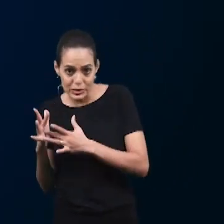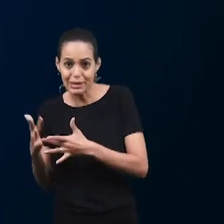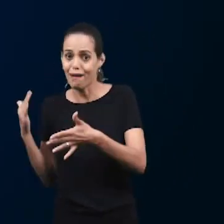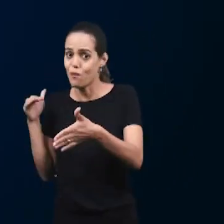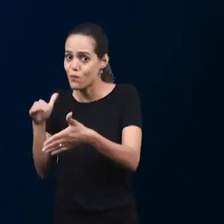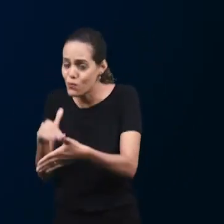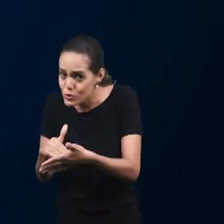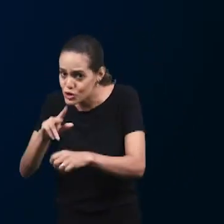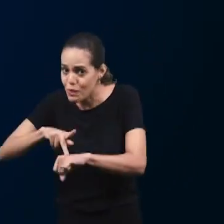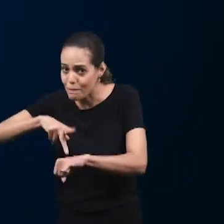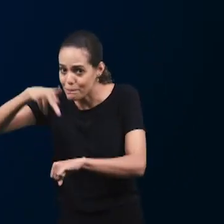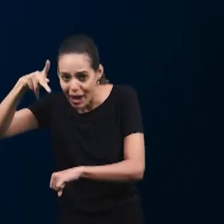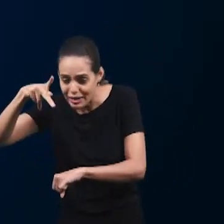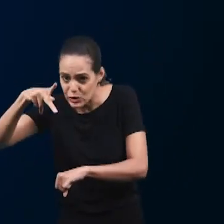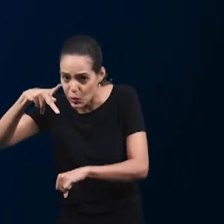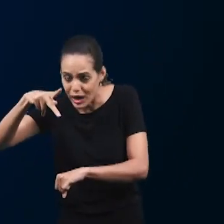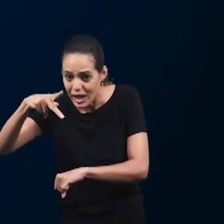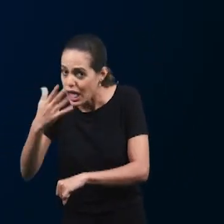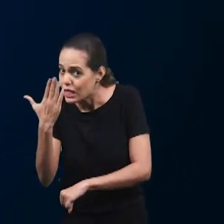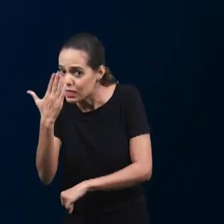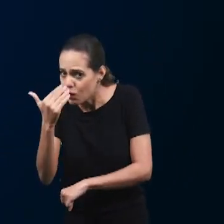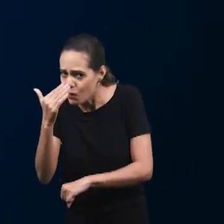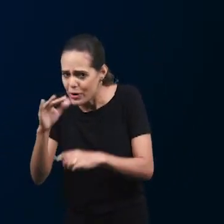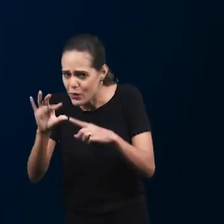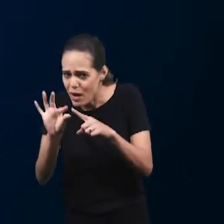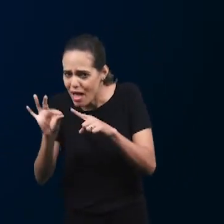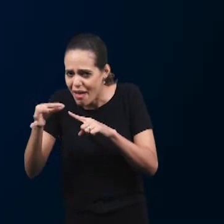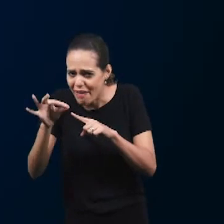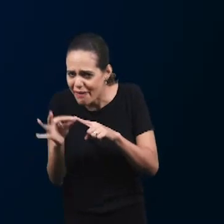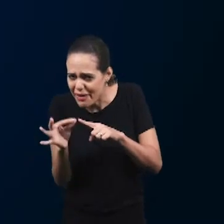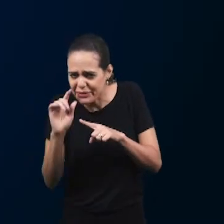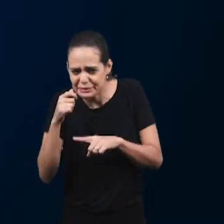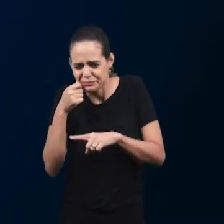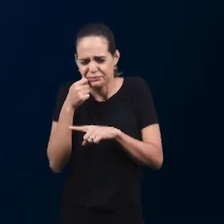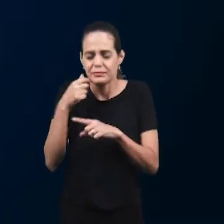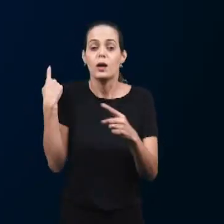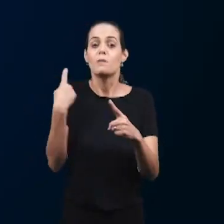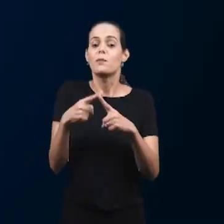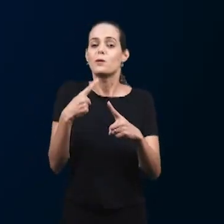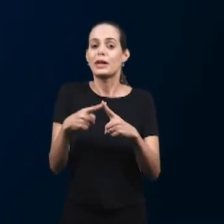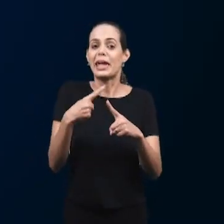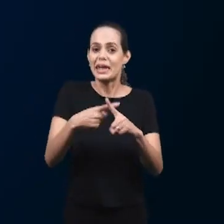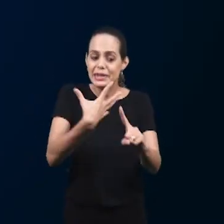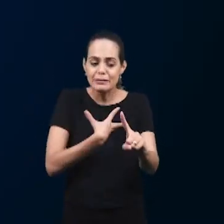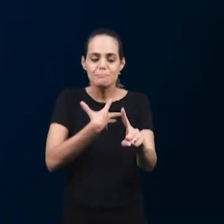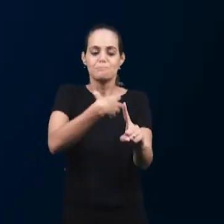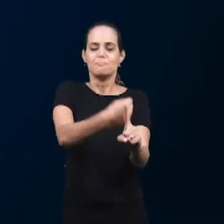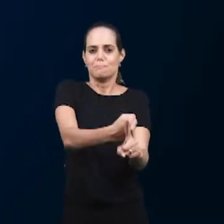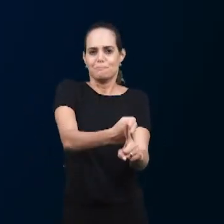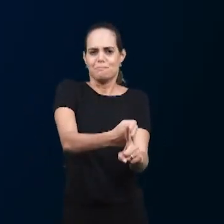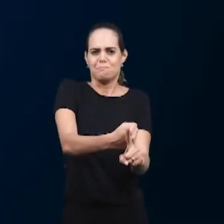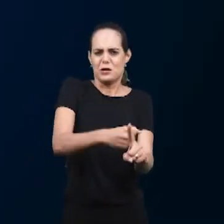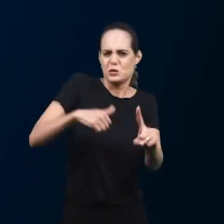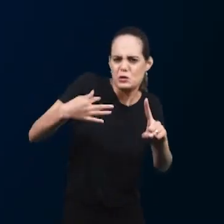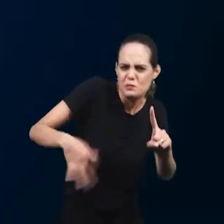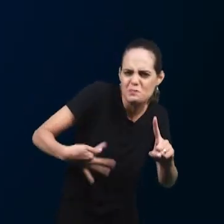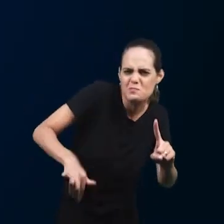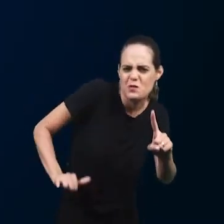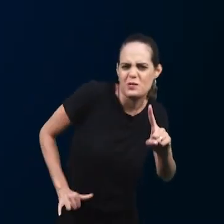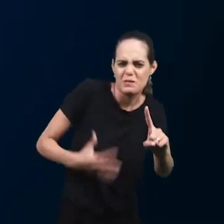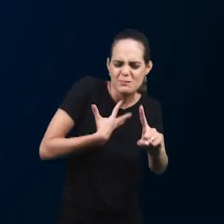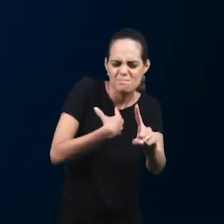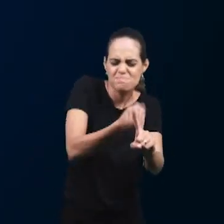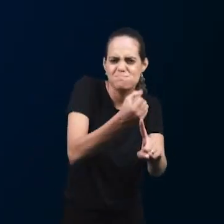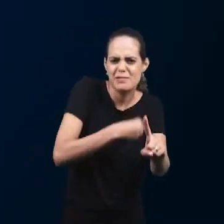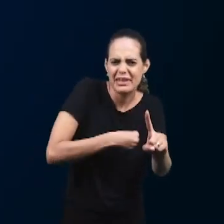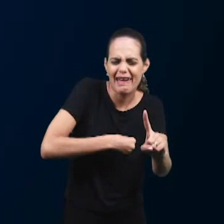ele não utilizou porque ele tomaria sobre si a nossa dor. O castigo que nos traz a paz